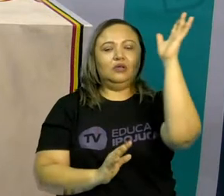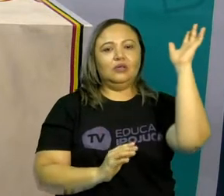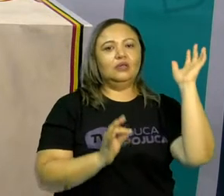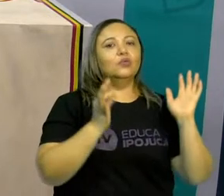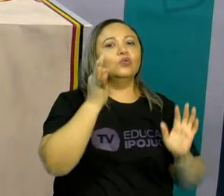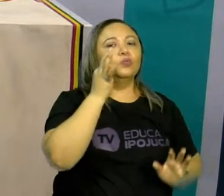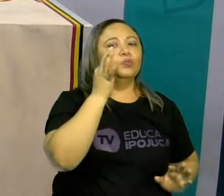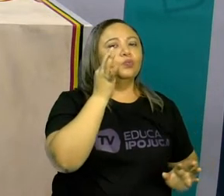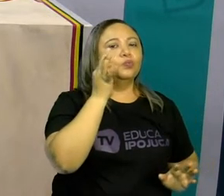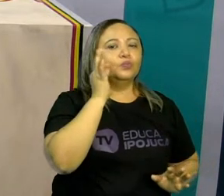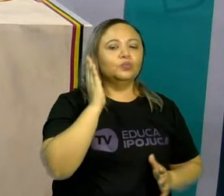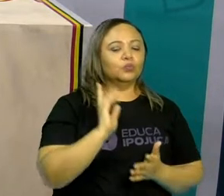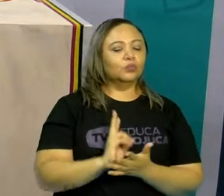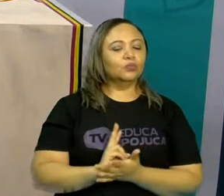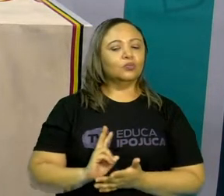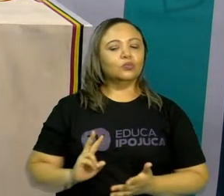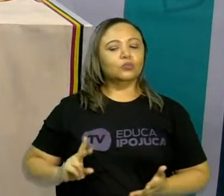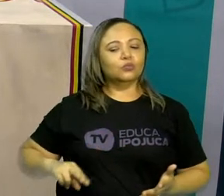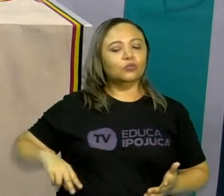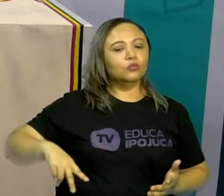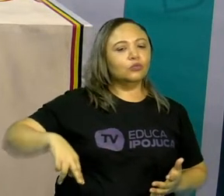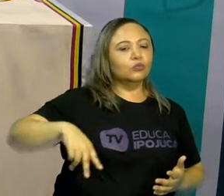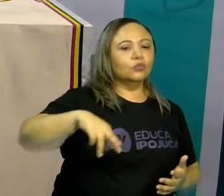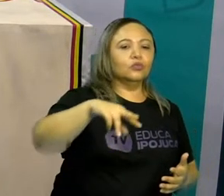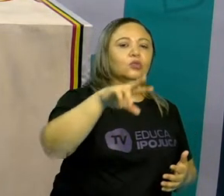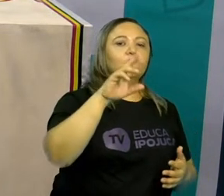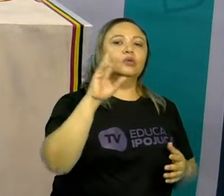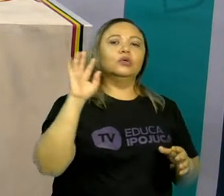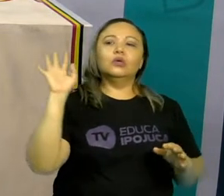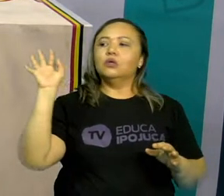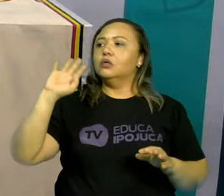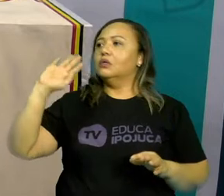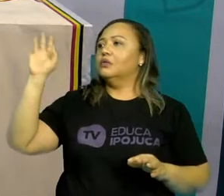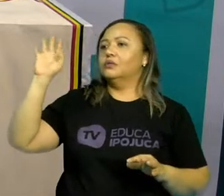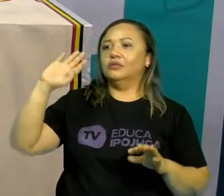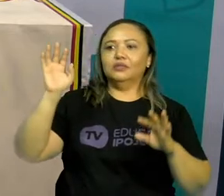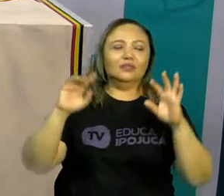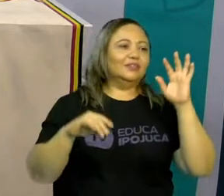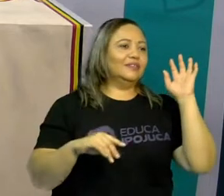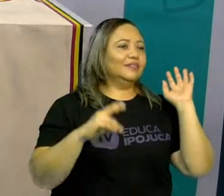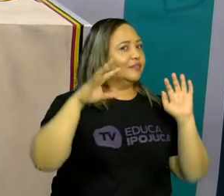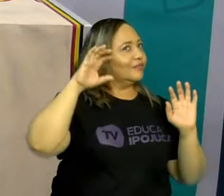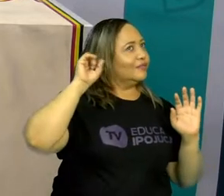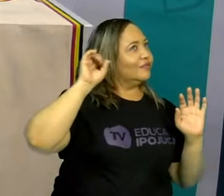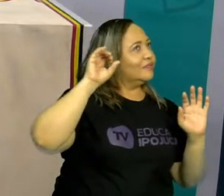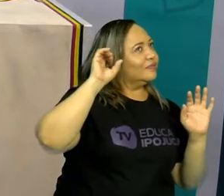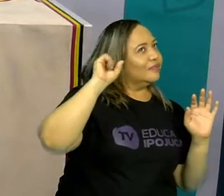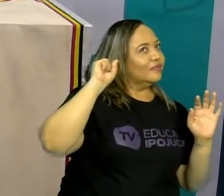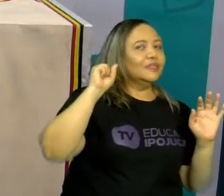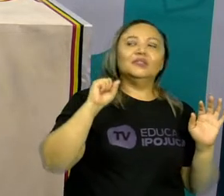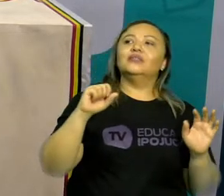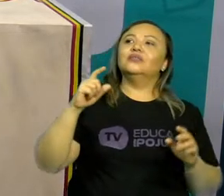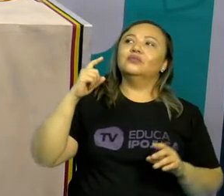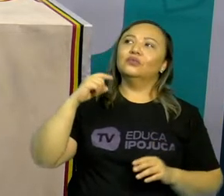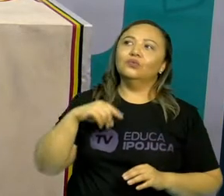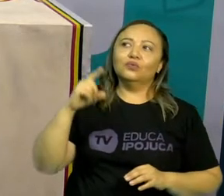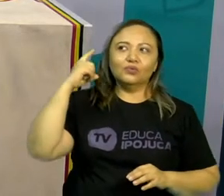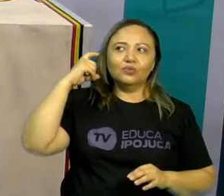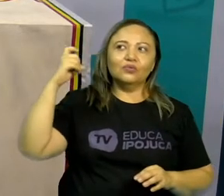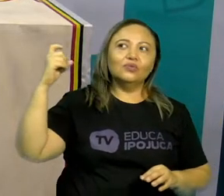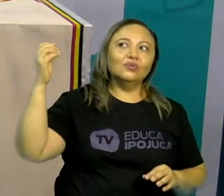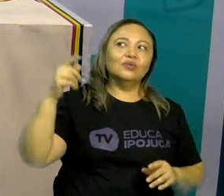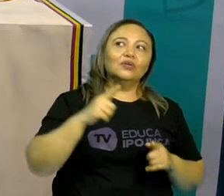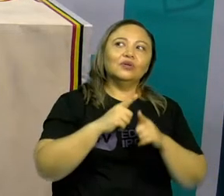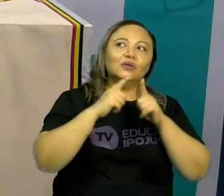continuou andando e ouvindo dando xau ao pássaro e ouvindo aquele som aquela